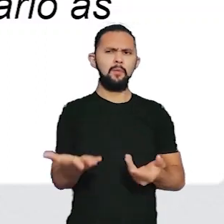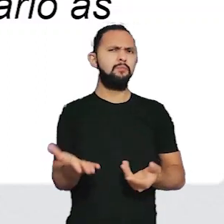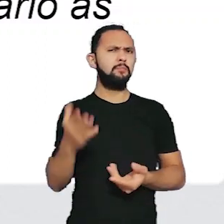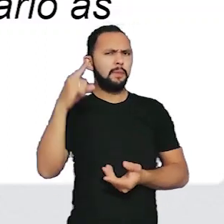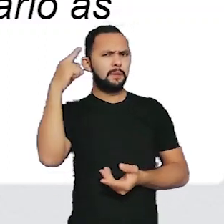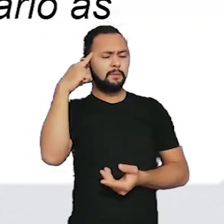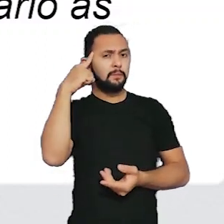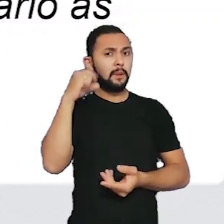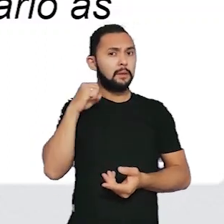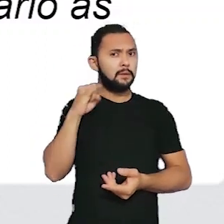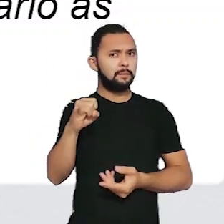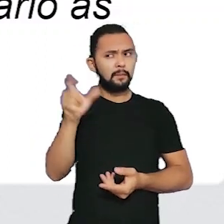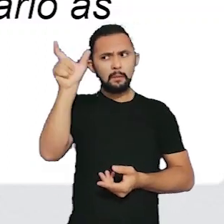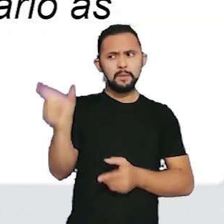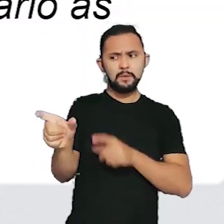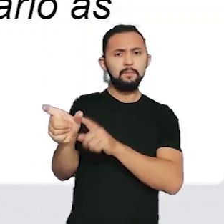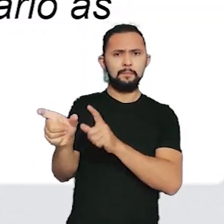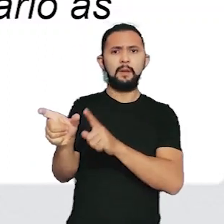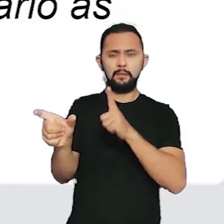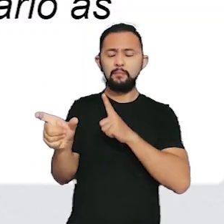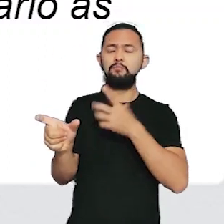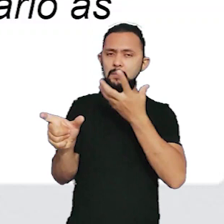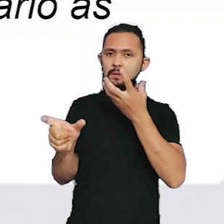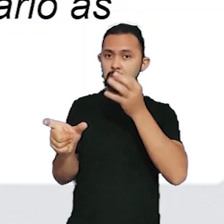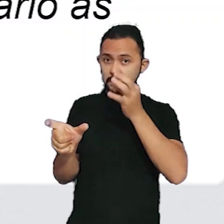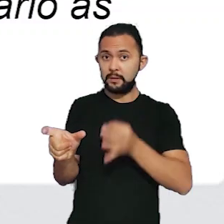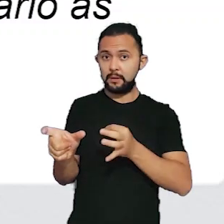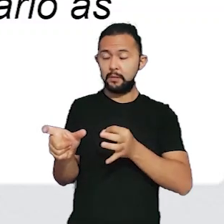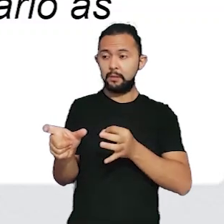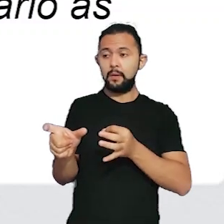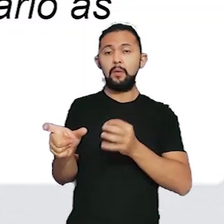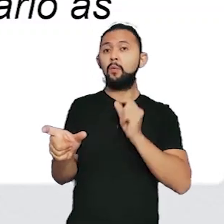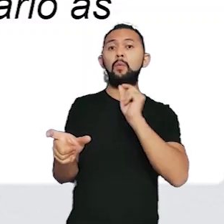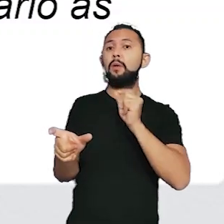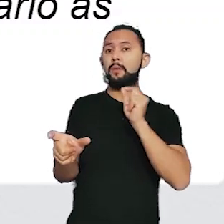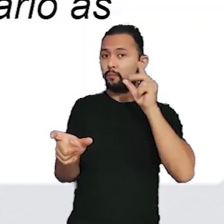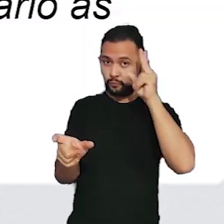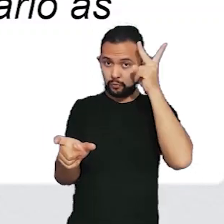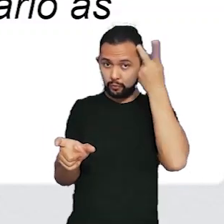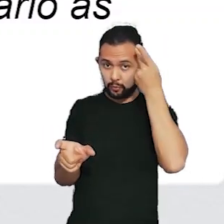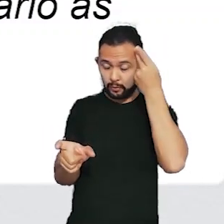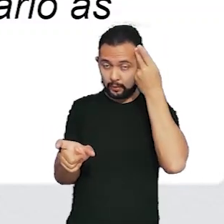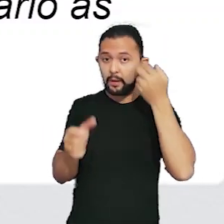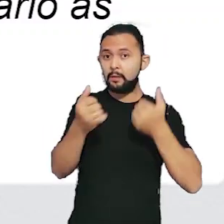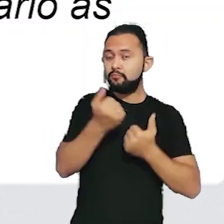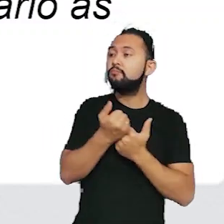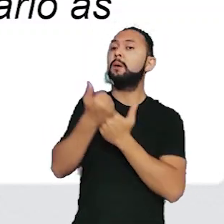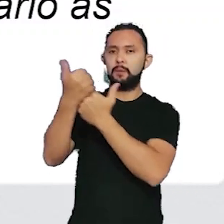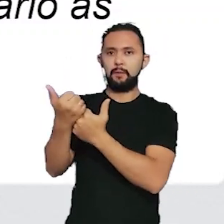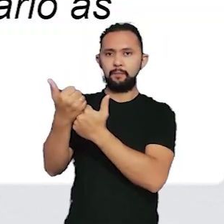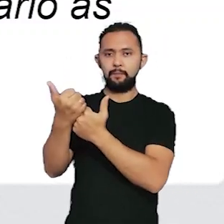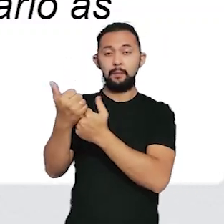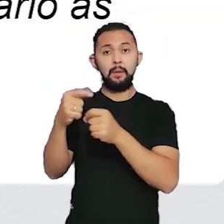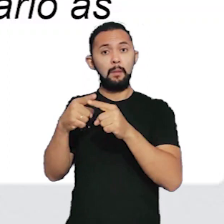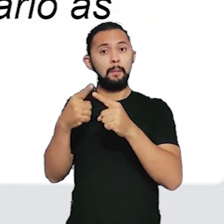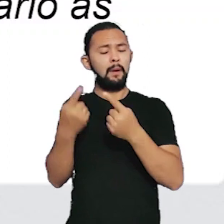normal é que a pessoa apoie as ideias dele. E o que foi que aconteceu? Ele tinha razão e mesmo assim a pessoa